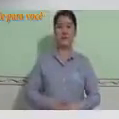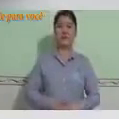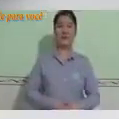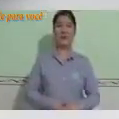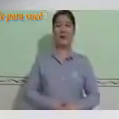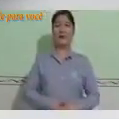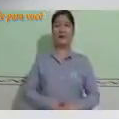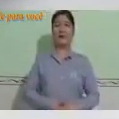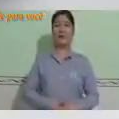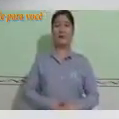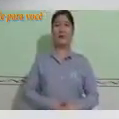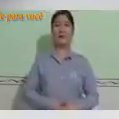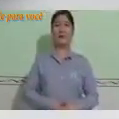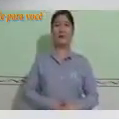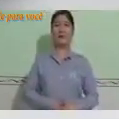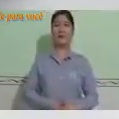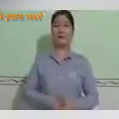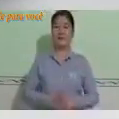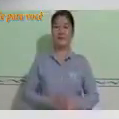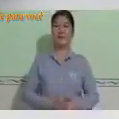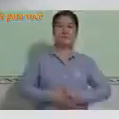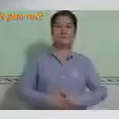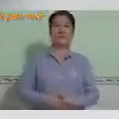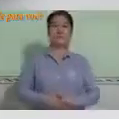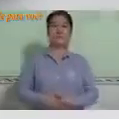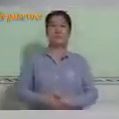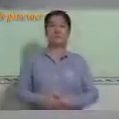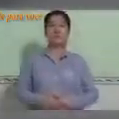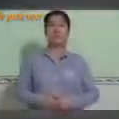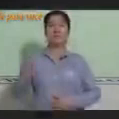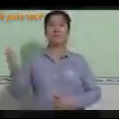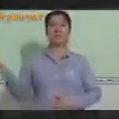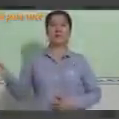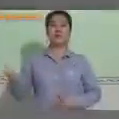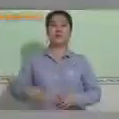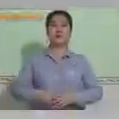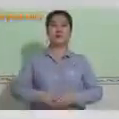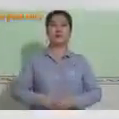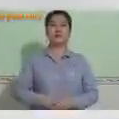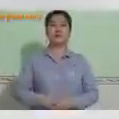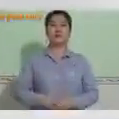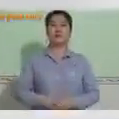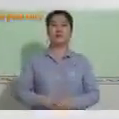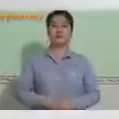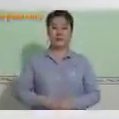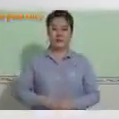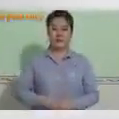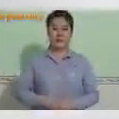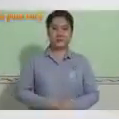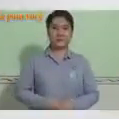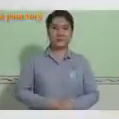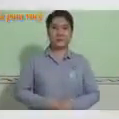O tratamento para a disenteria consiste em reporto da água perdida através das fezes e dos vômitos, vírgula, com líquidos